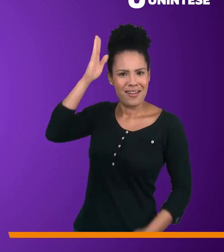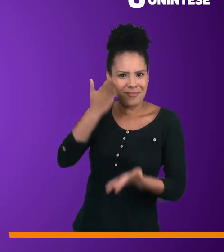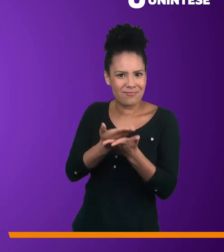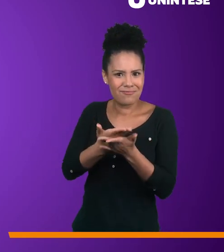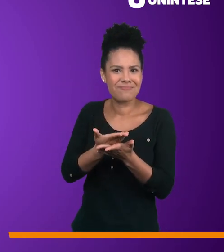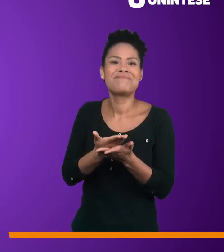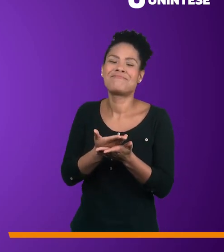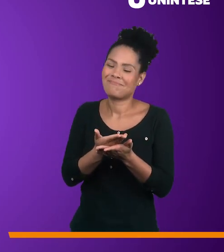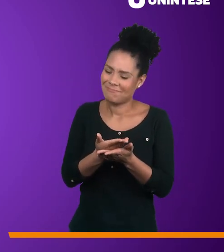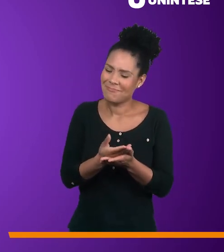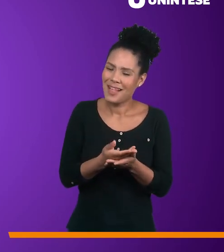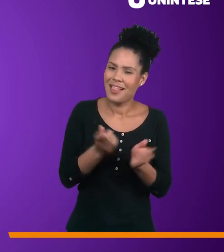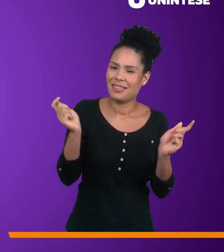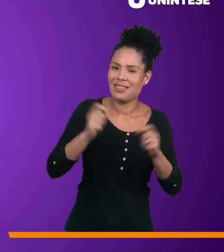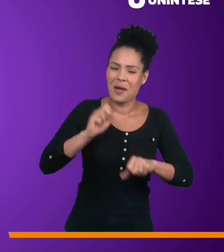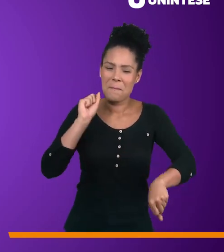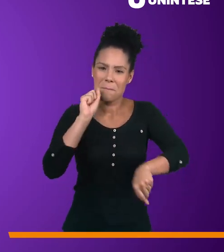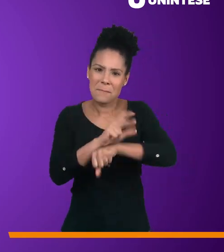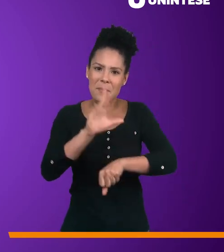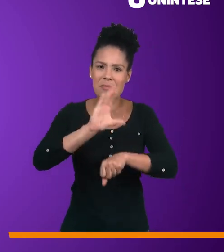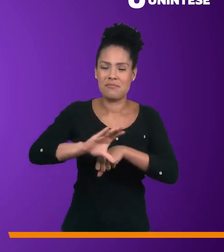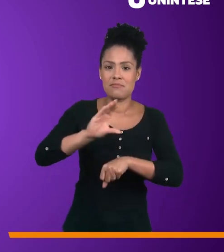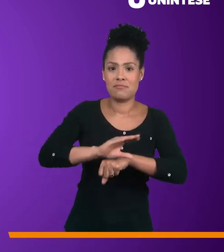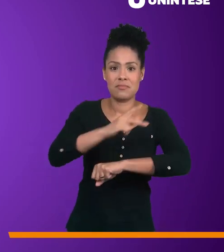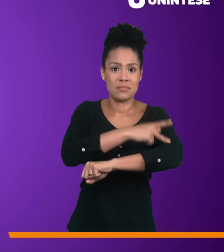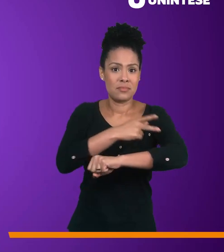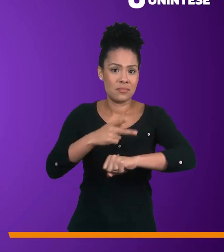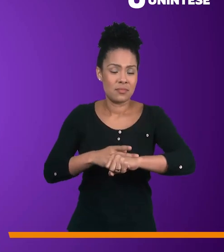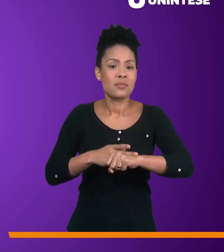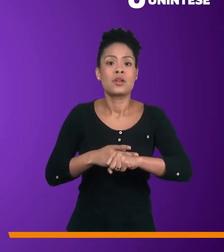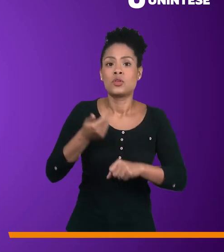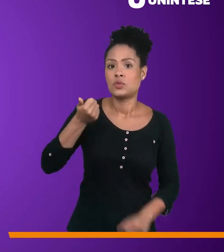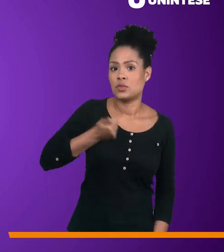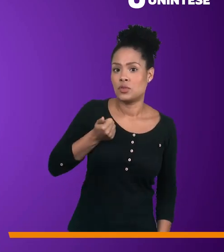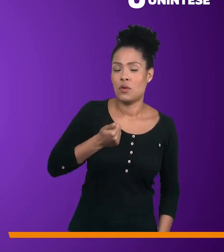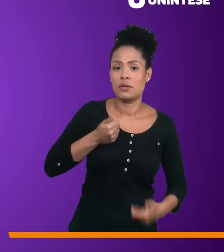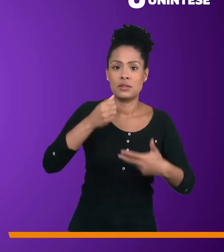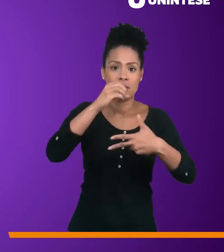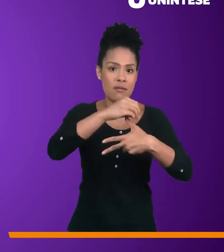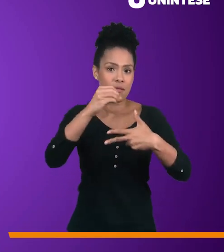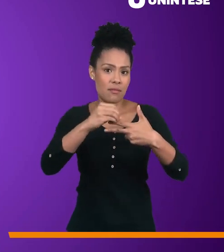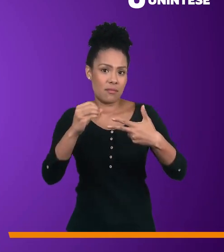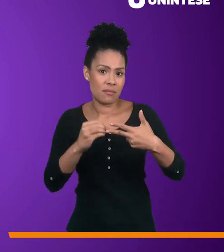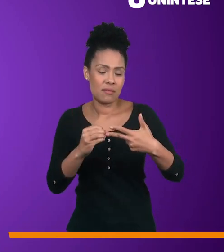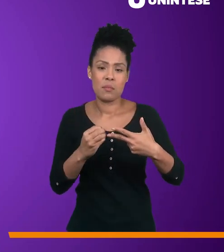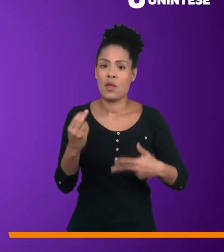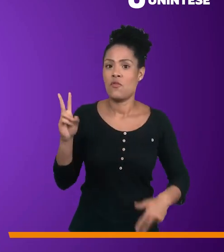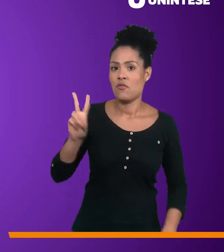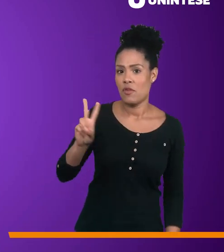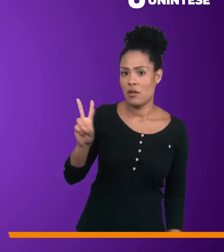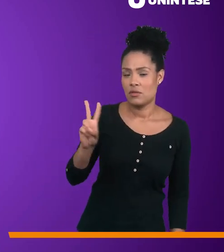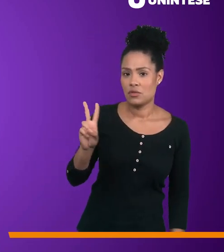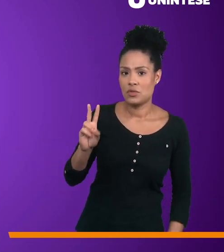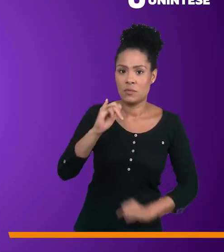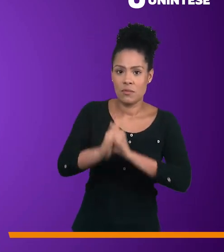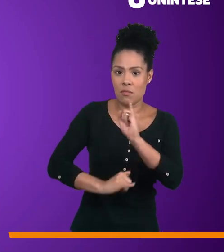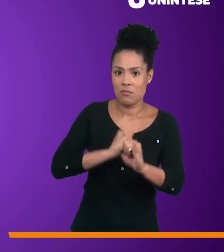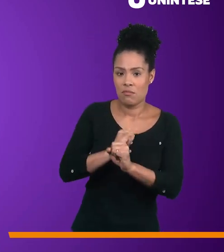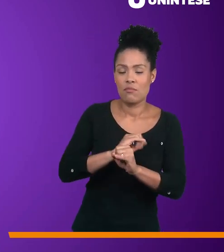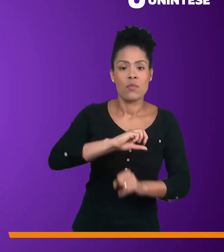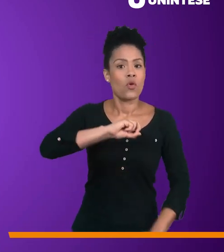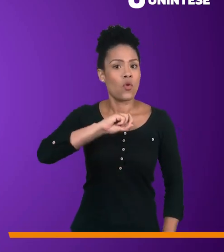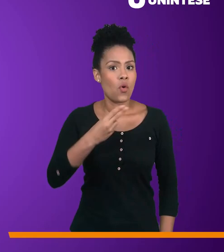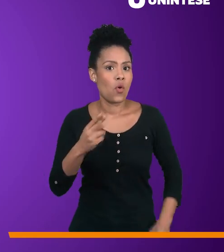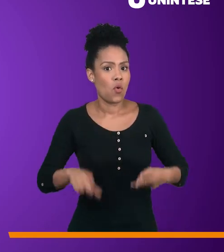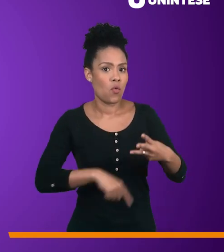é bem simples. É possível ingressar no curso de pedagogia com a nota do Enem, através de um vestibular online ou ainda